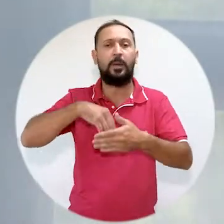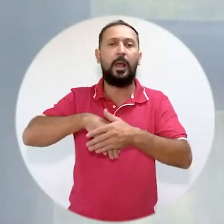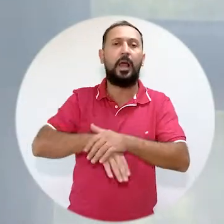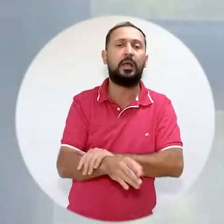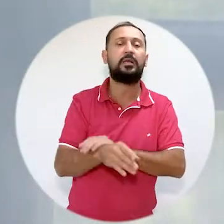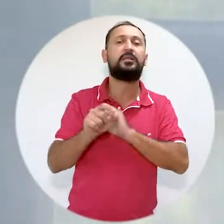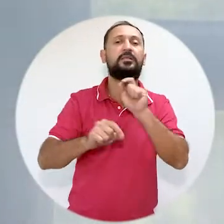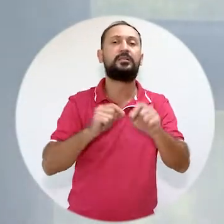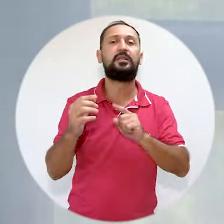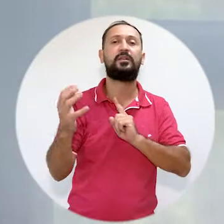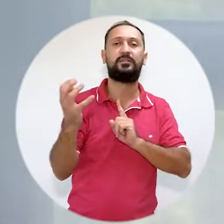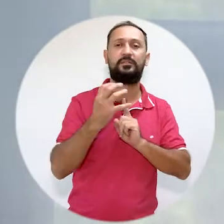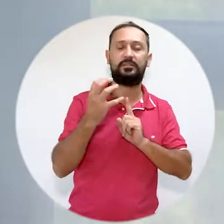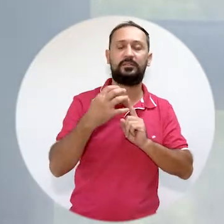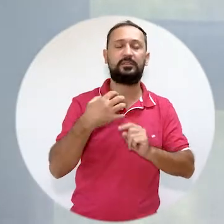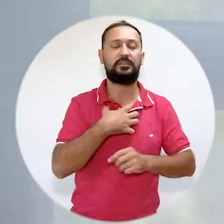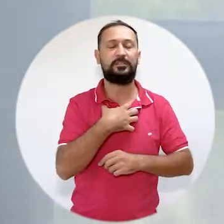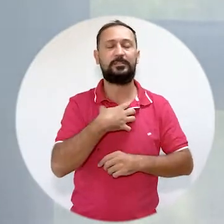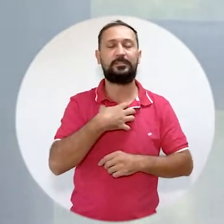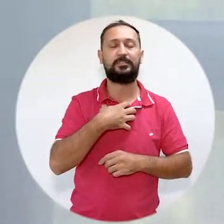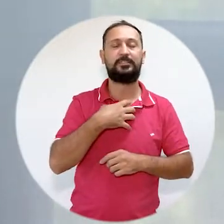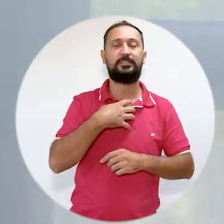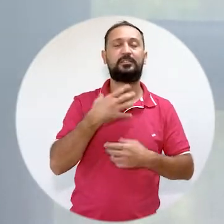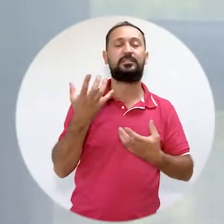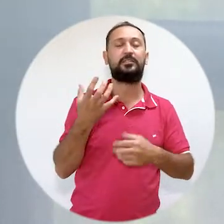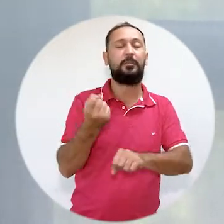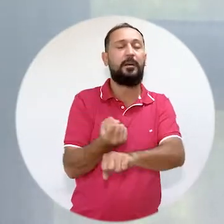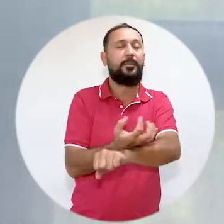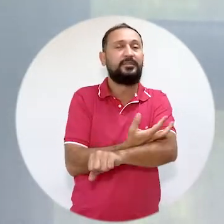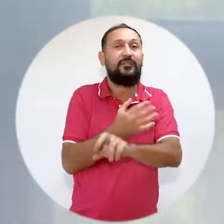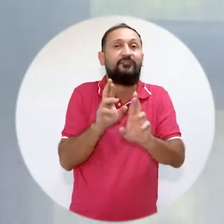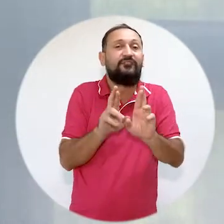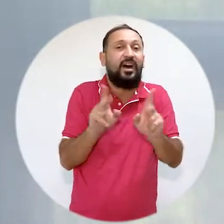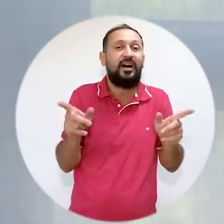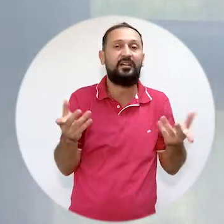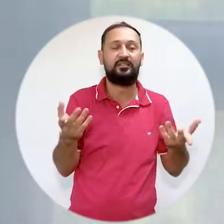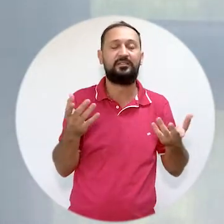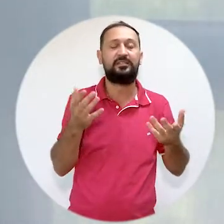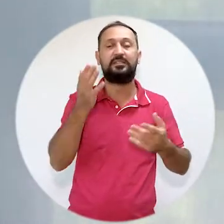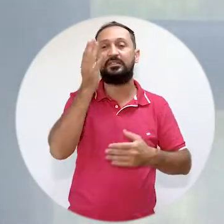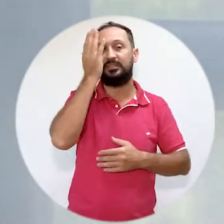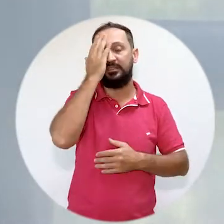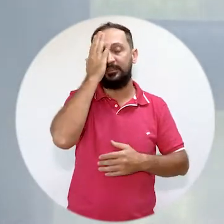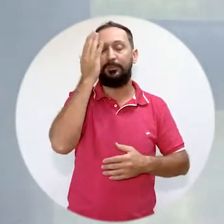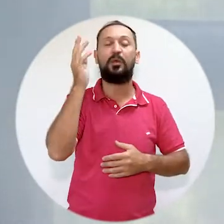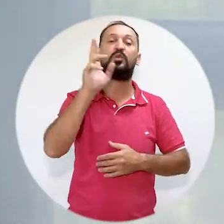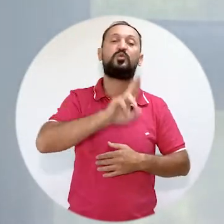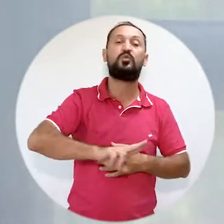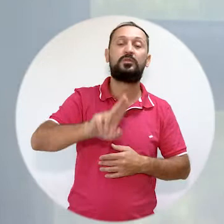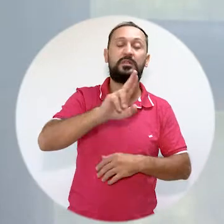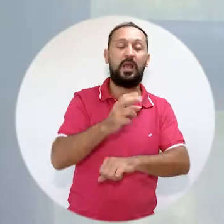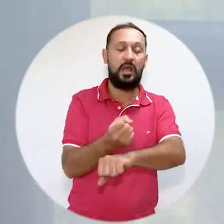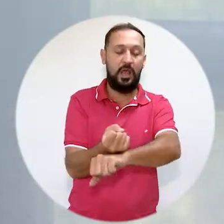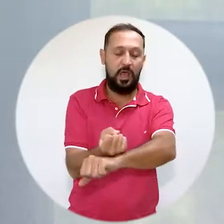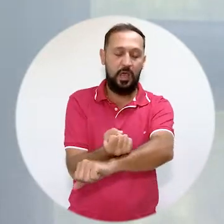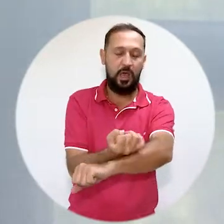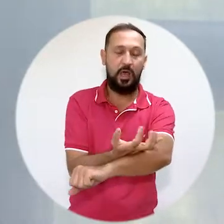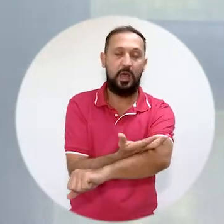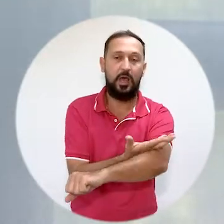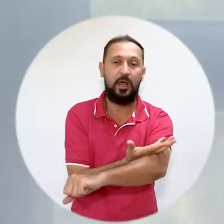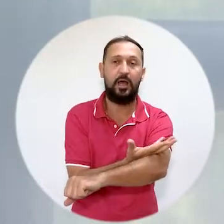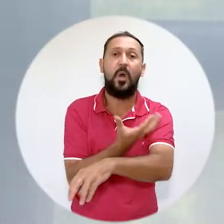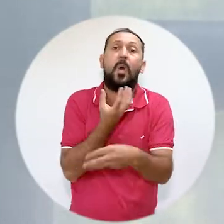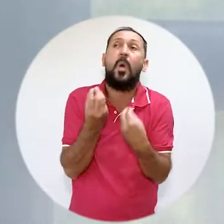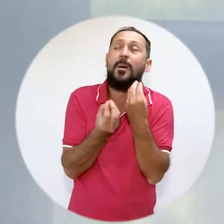que causa aí um desconforto emocional em muitas pessoas. Então é saber lidar com esses sentimentos